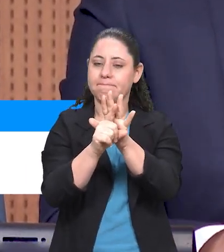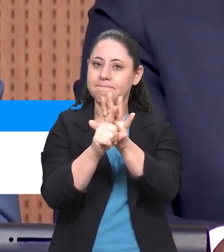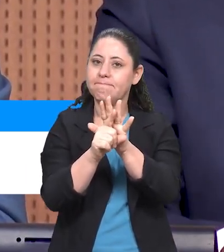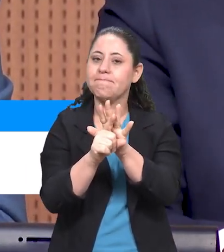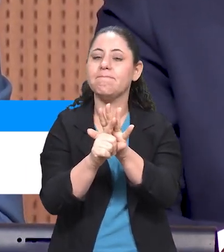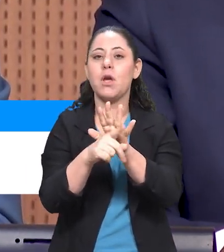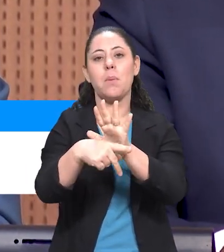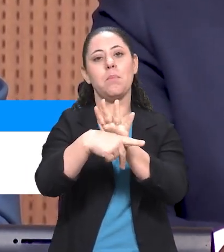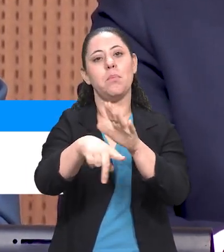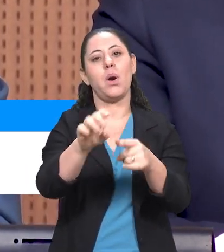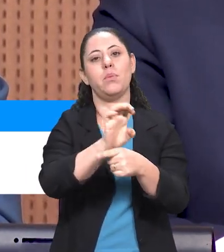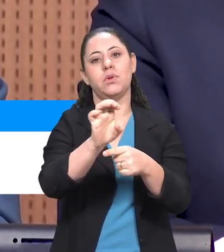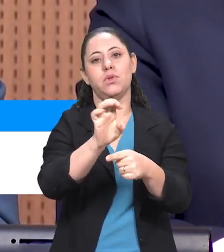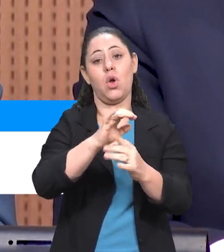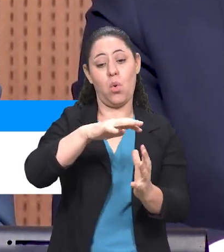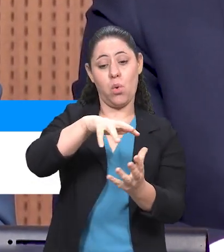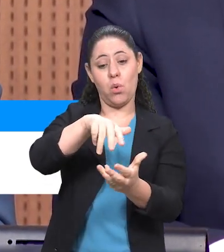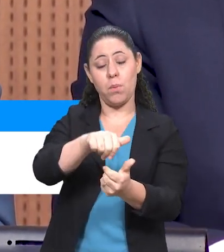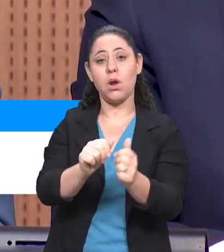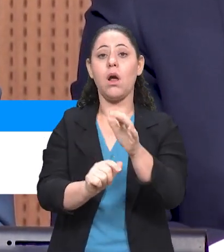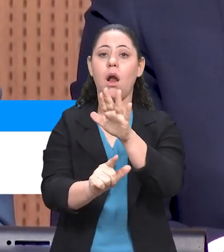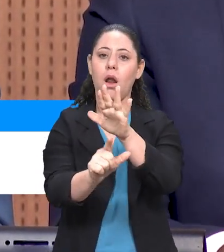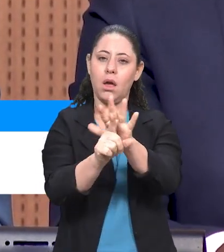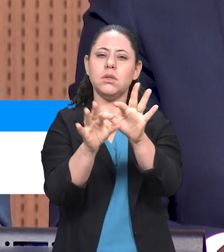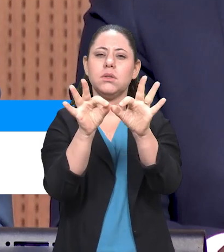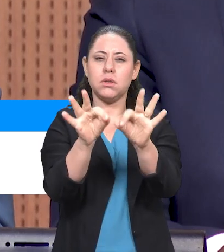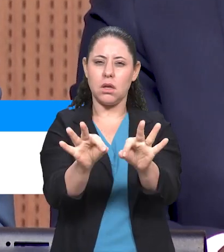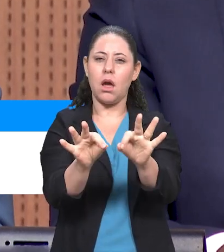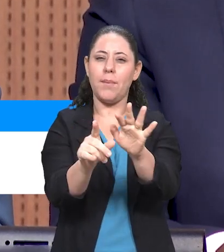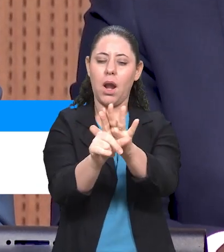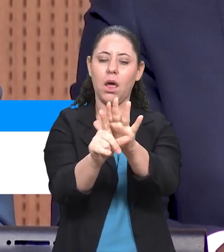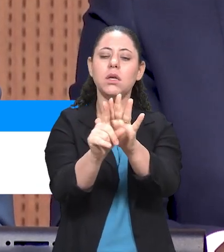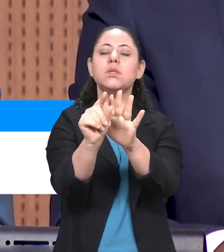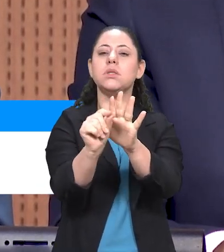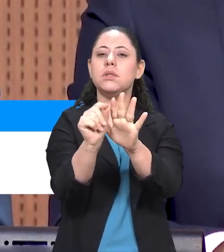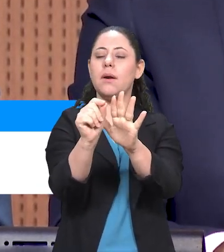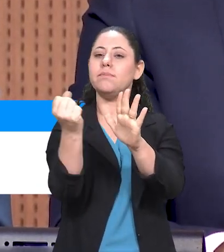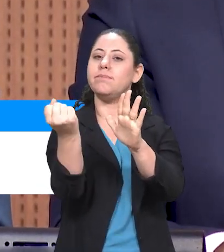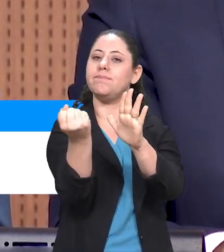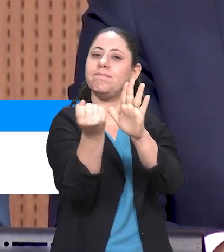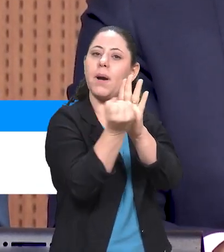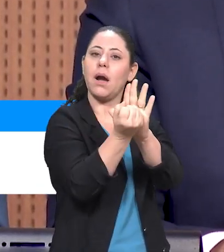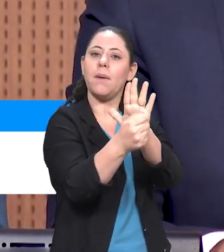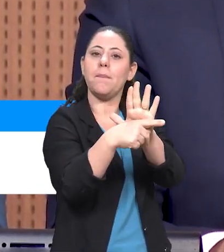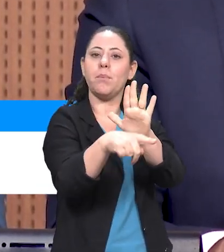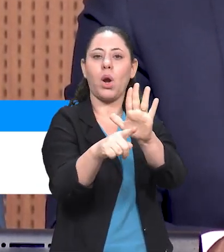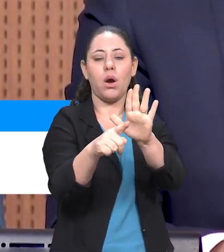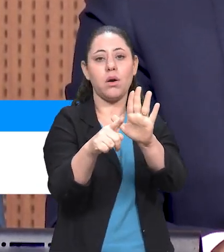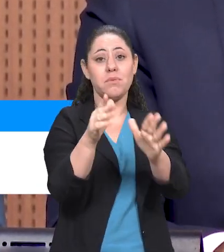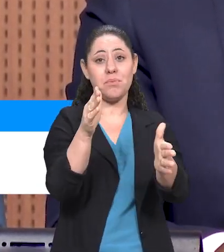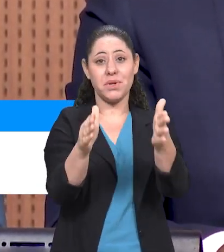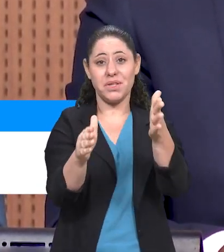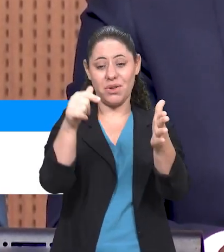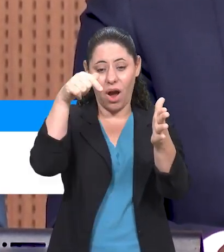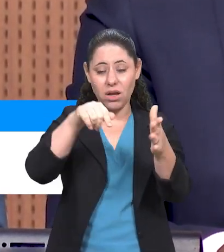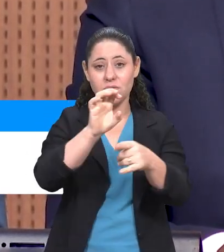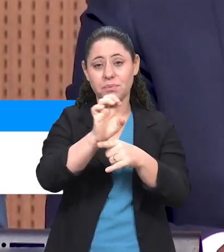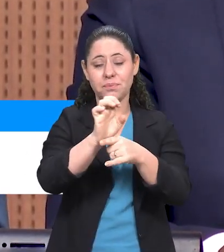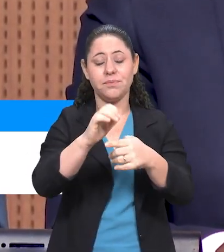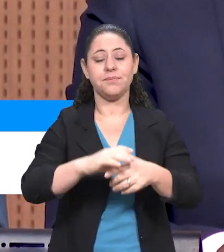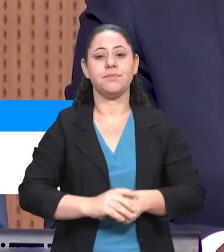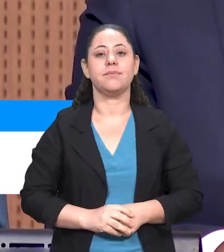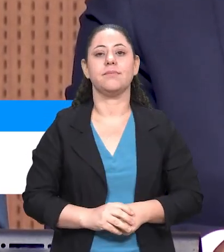legislação eh para o Mato Grosso do Sul para o mundo né essa lei Com certeza é uma lei que que marca